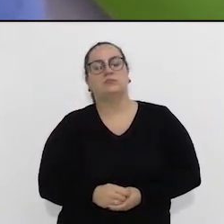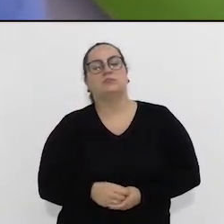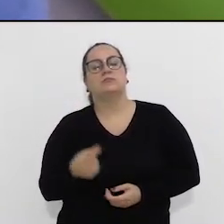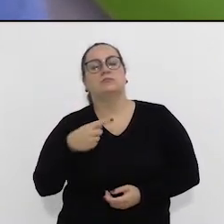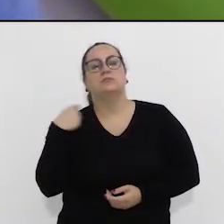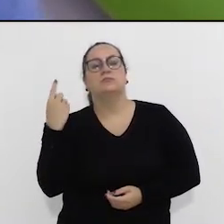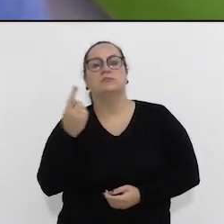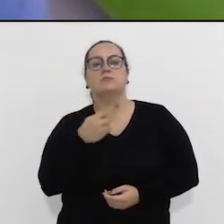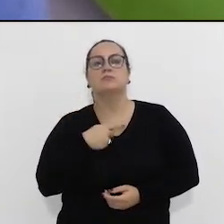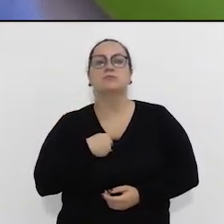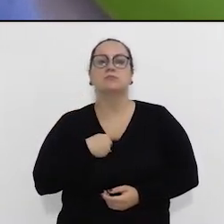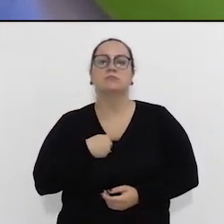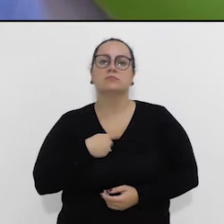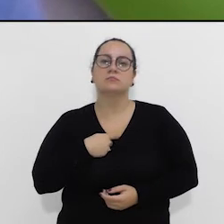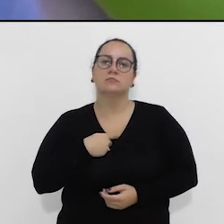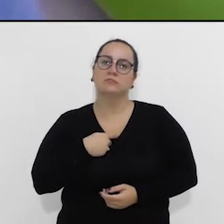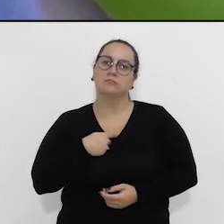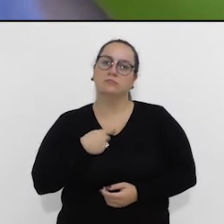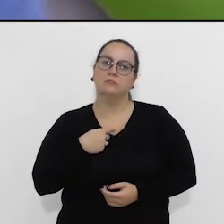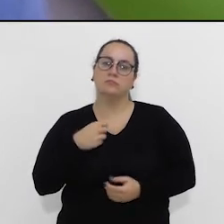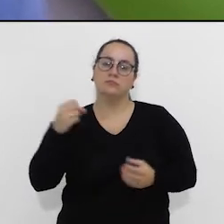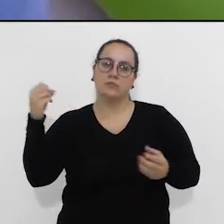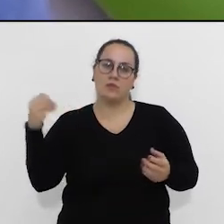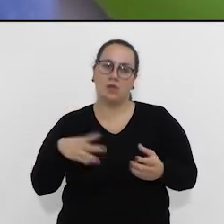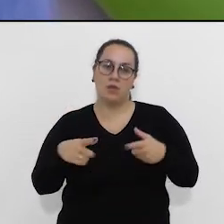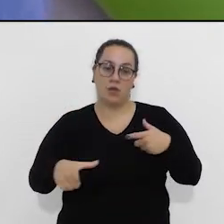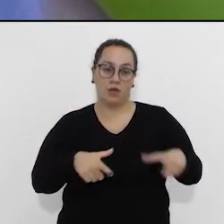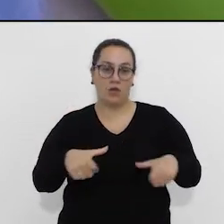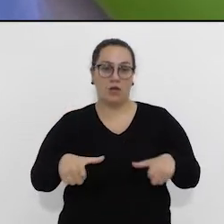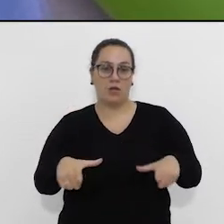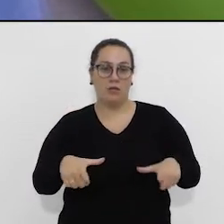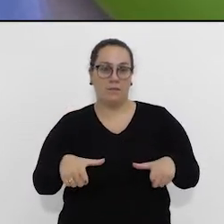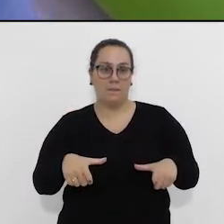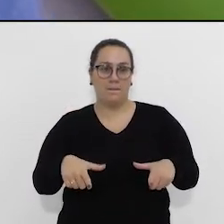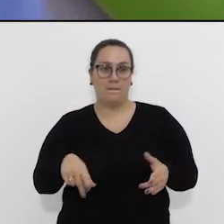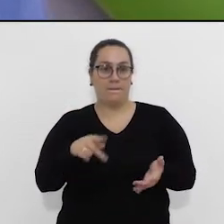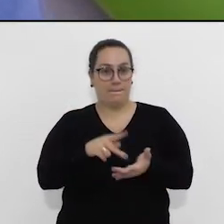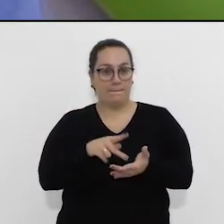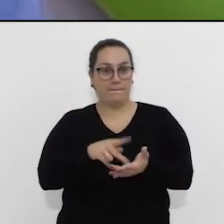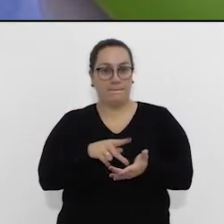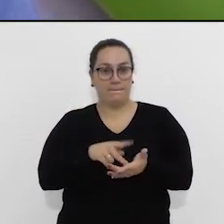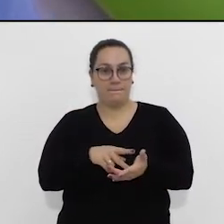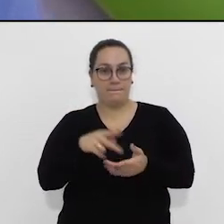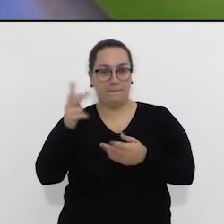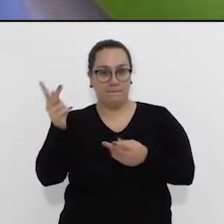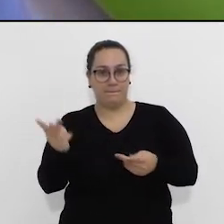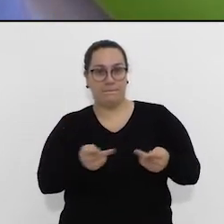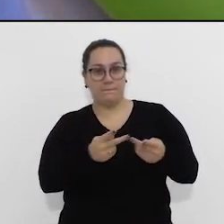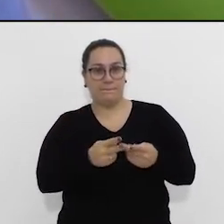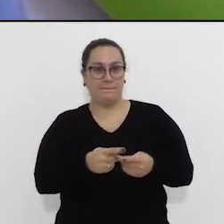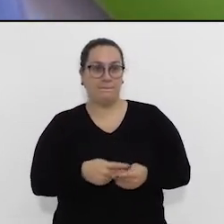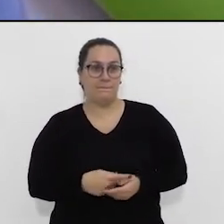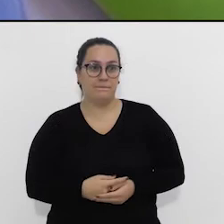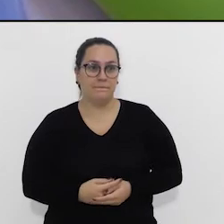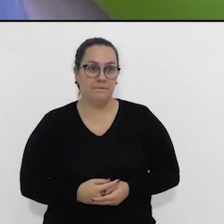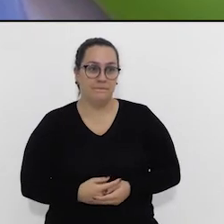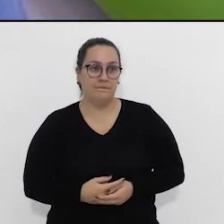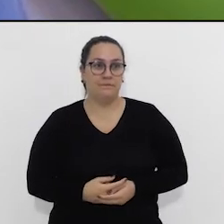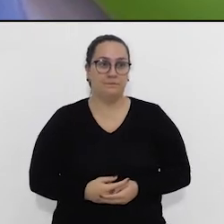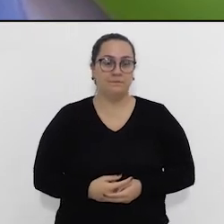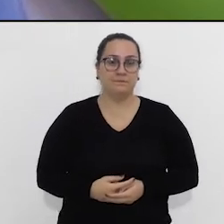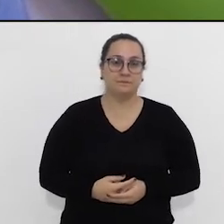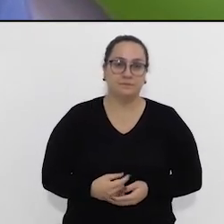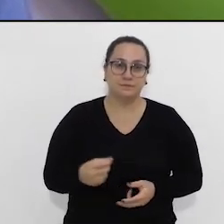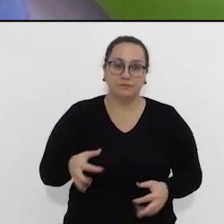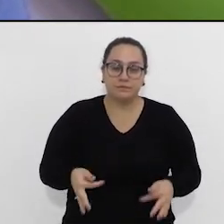condição de começar a aparecer novas empresas empresas que realmente vão dá lucro que não vão poluir porque afinal de contas nós somos